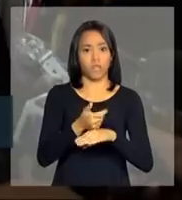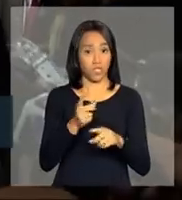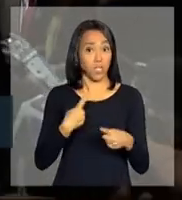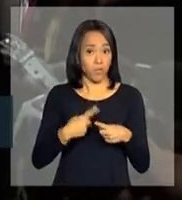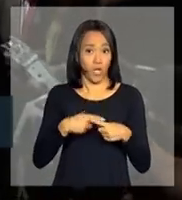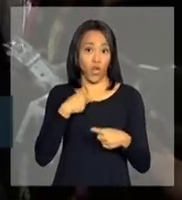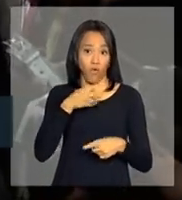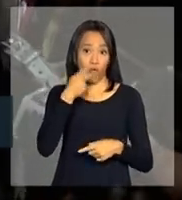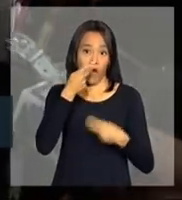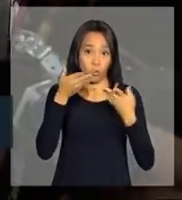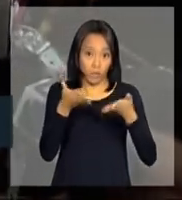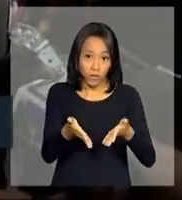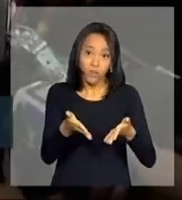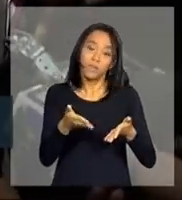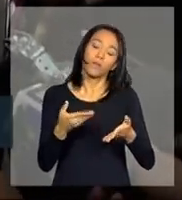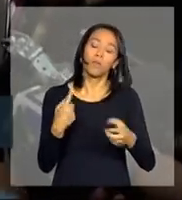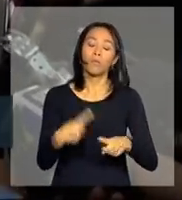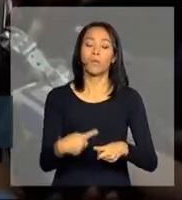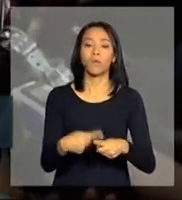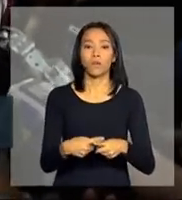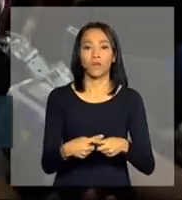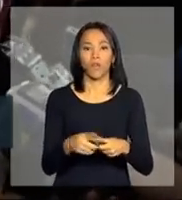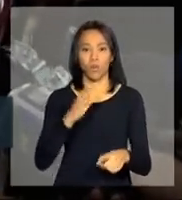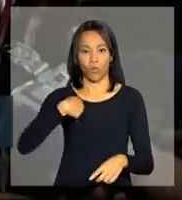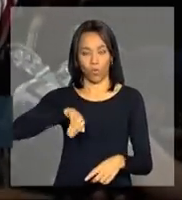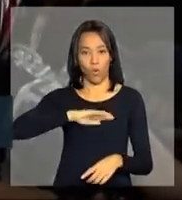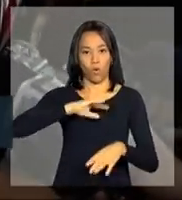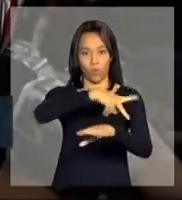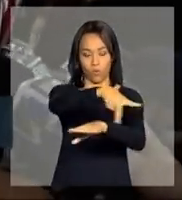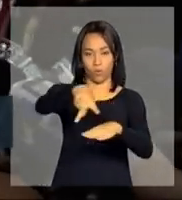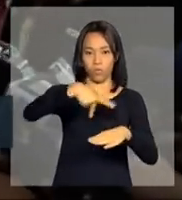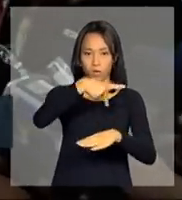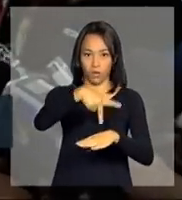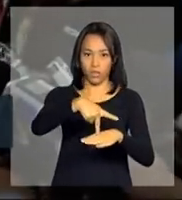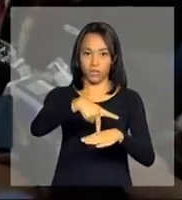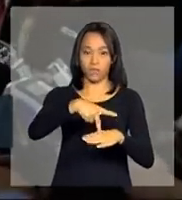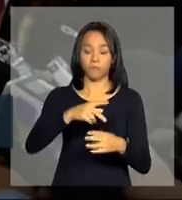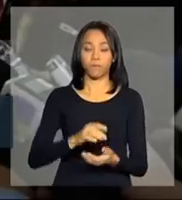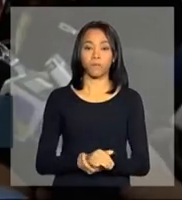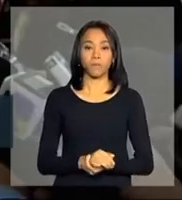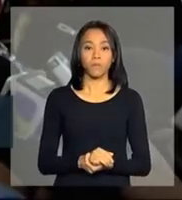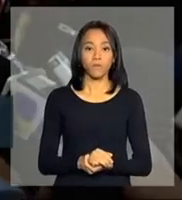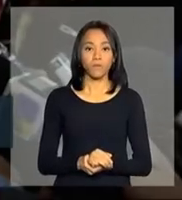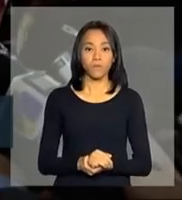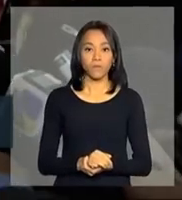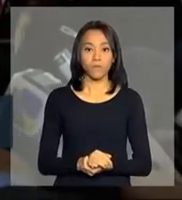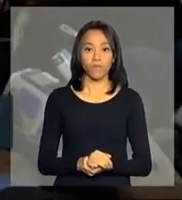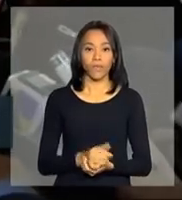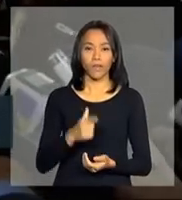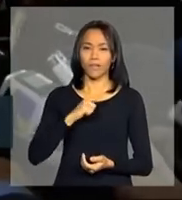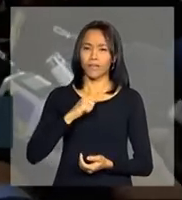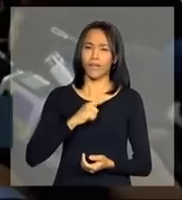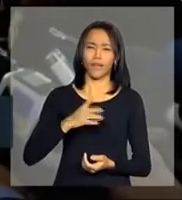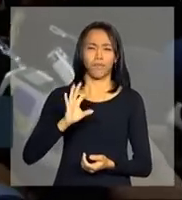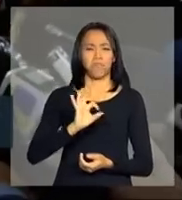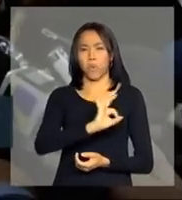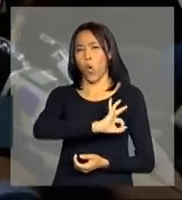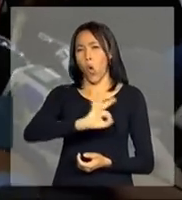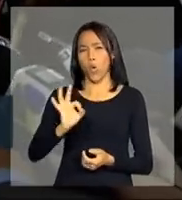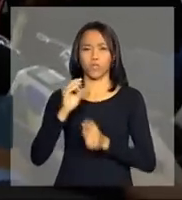eu falo isso? Porque o nosso país tem ótimas